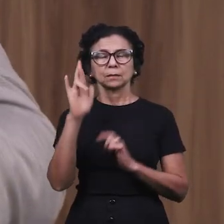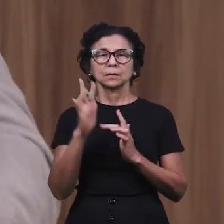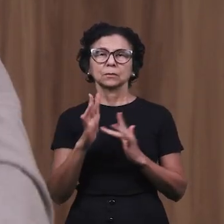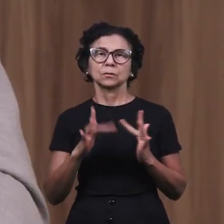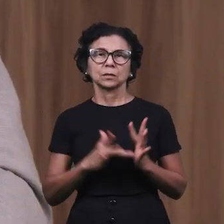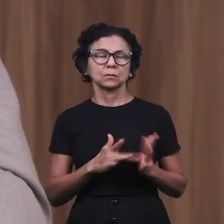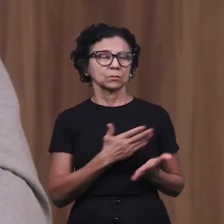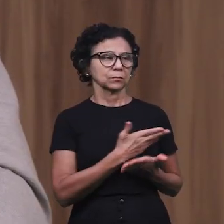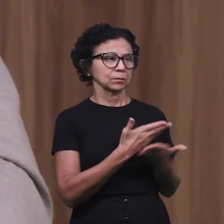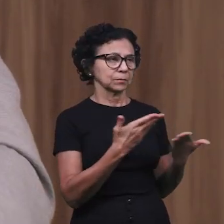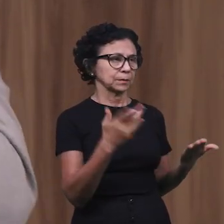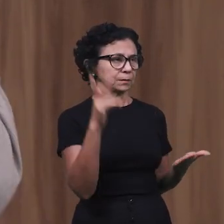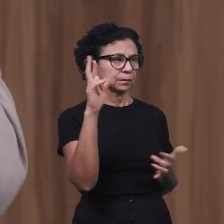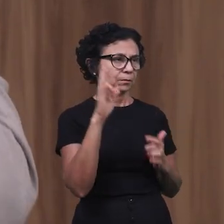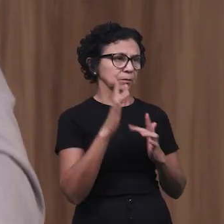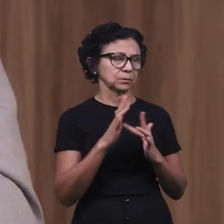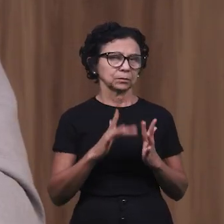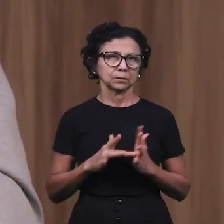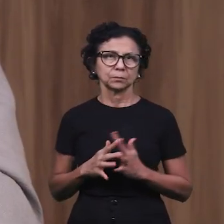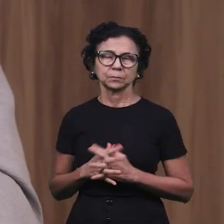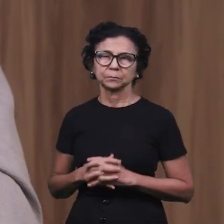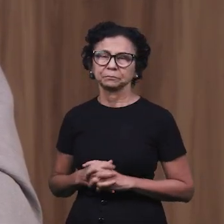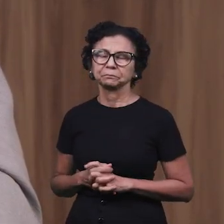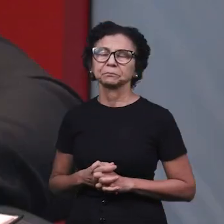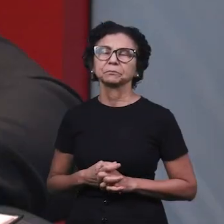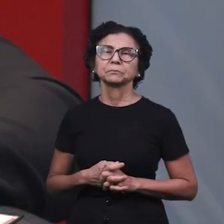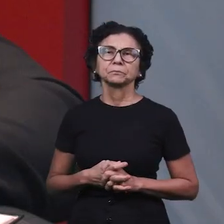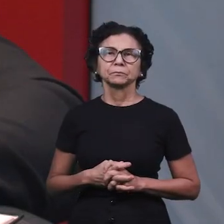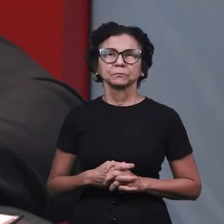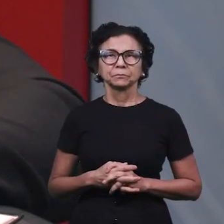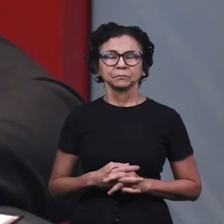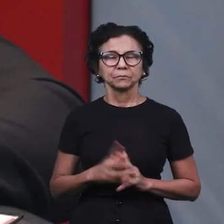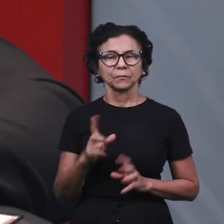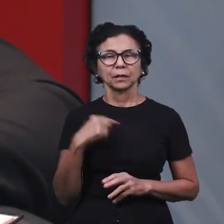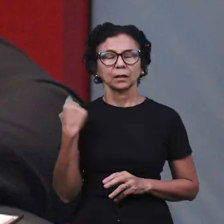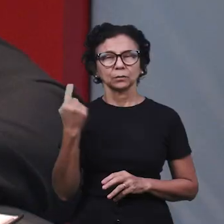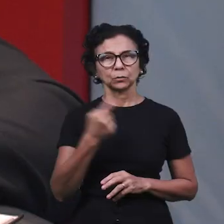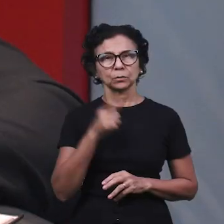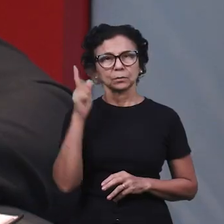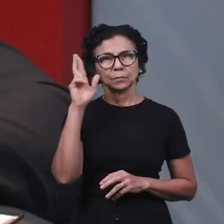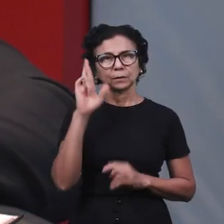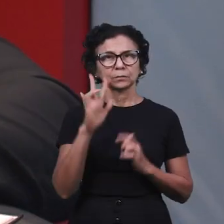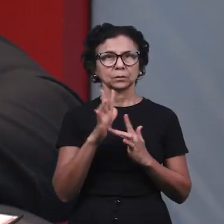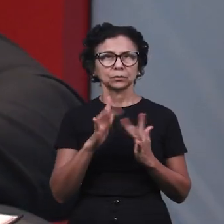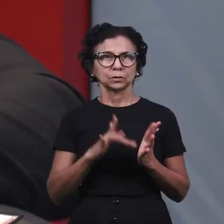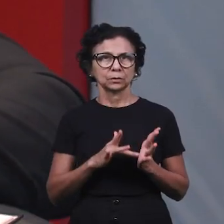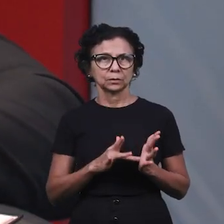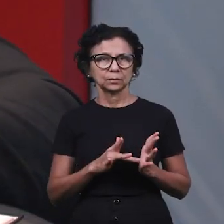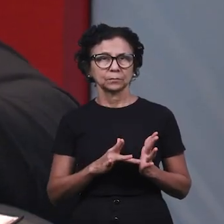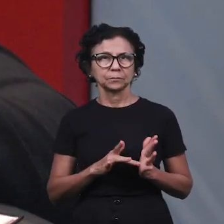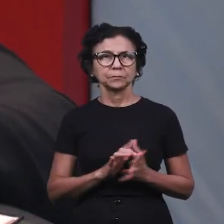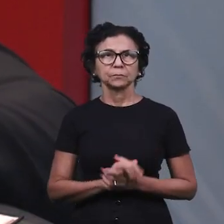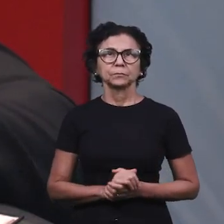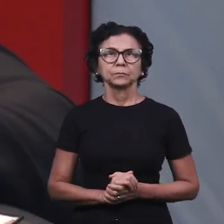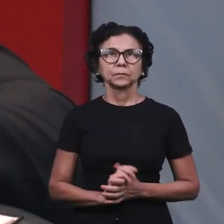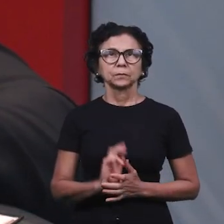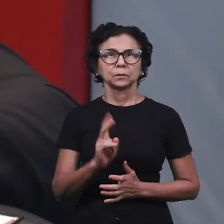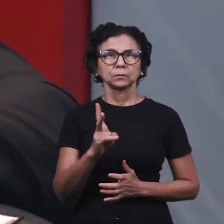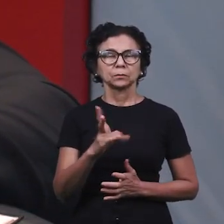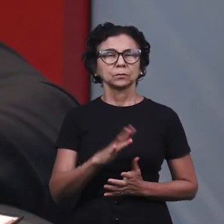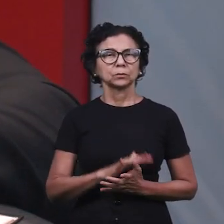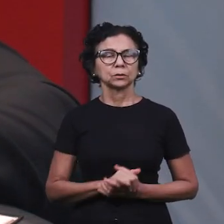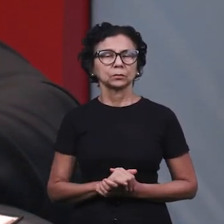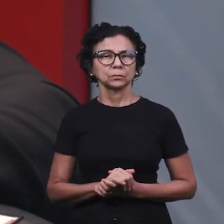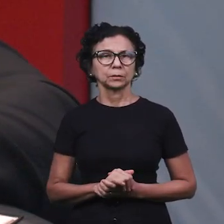A paz do Senhor. Pastor Lorenzo, a paz do Senhor Jesus. A paz do Senhor, pastor Luiz, e a paz do Senhor, todos os nossos irmãos que estão conosco. E fica